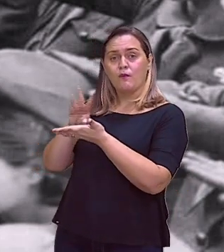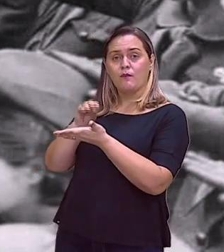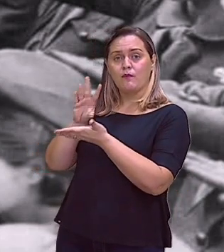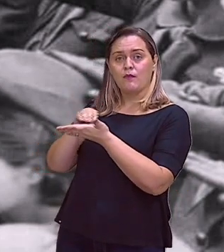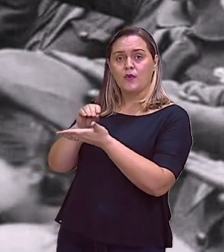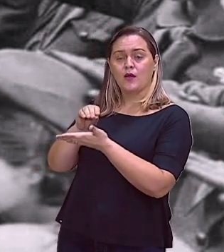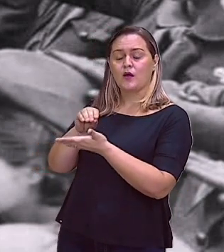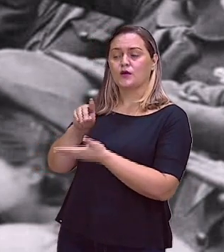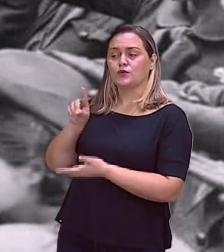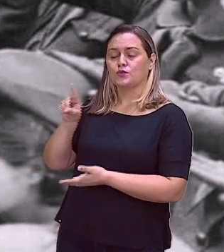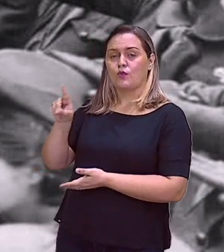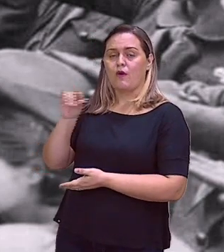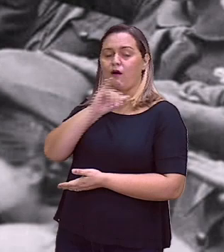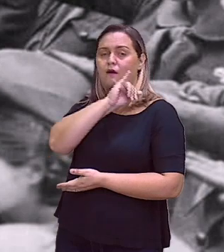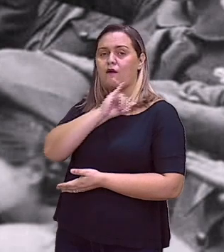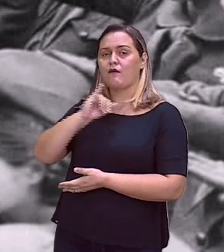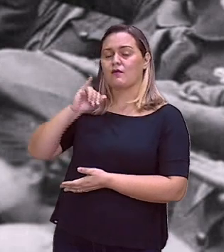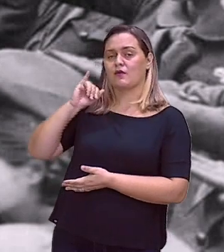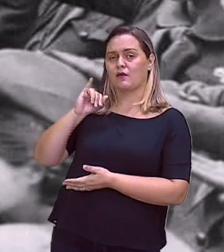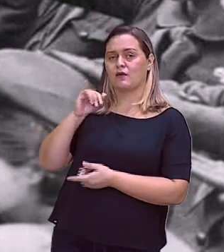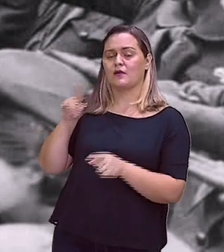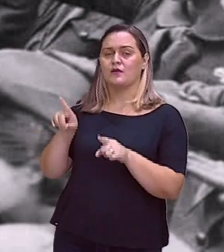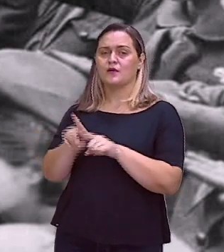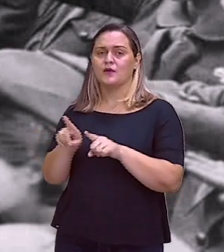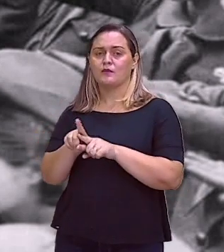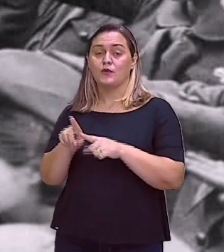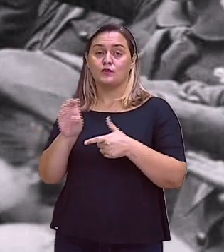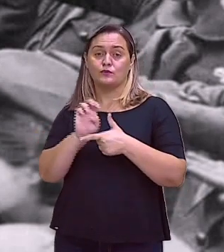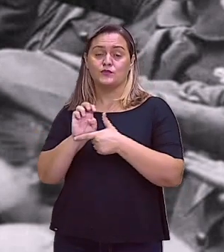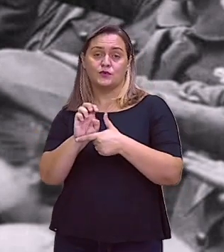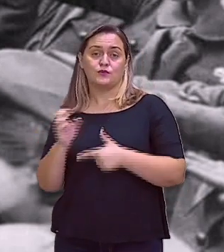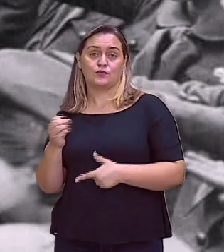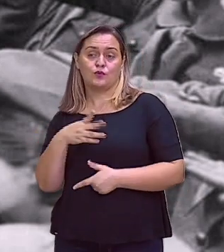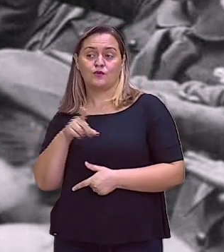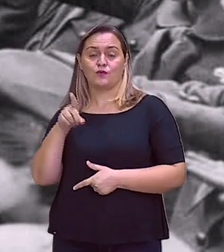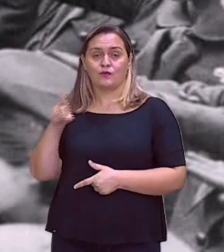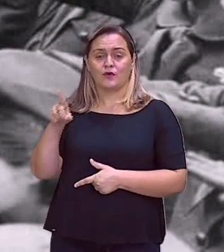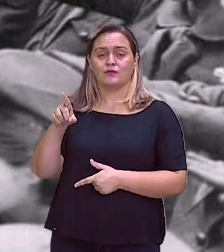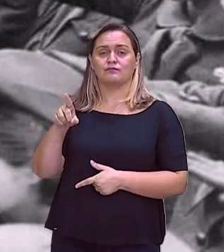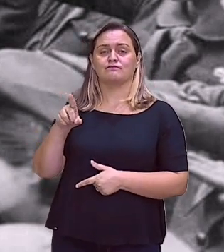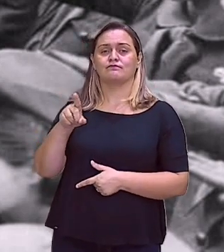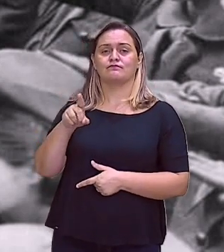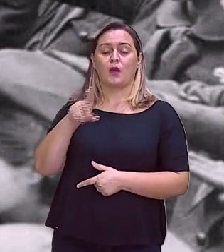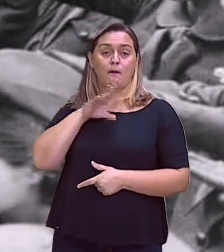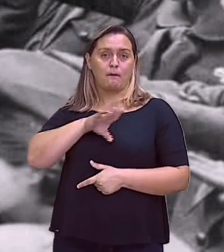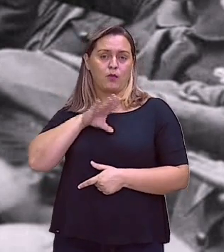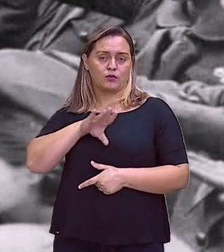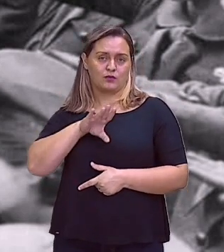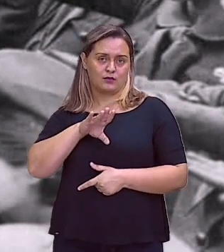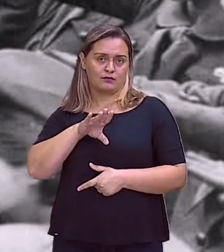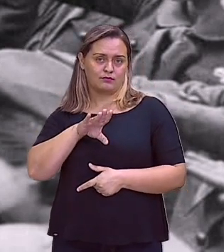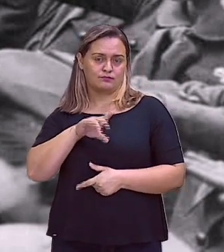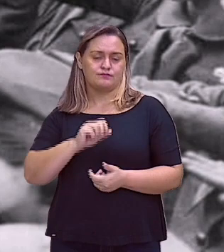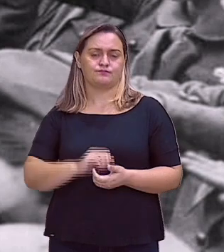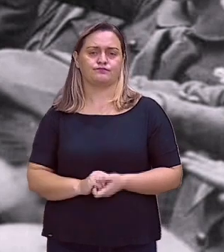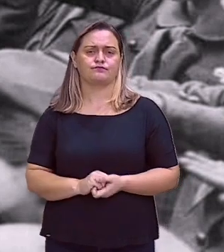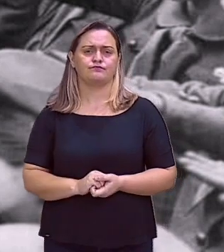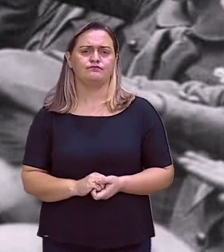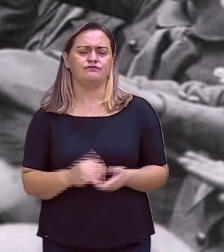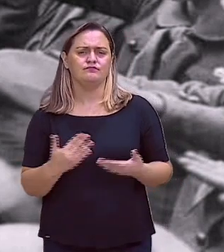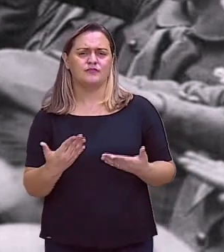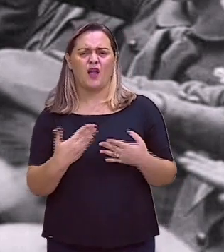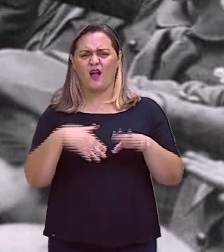e o salazarismo também conhecido como estado novo em Portugal e apesar da Inspiração